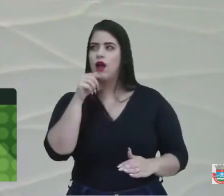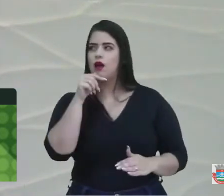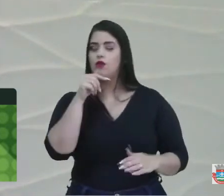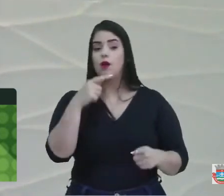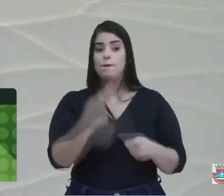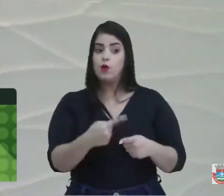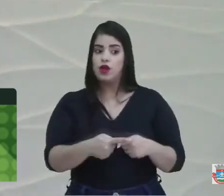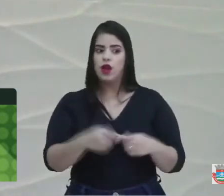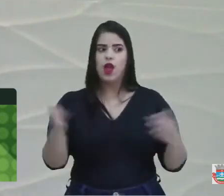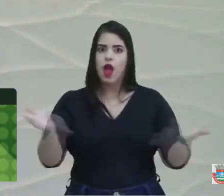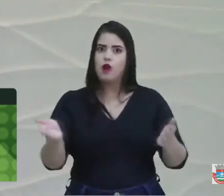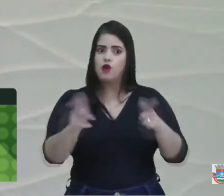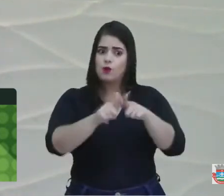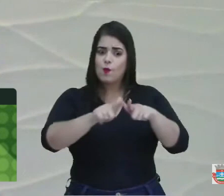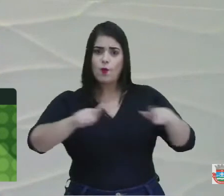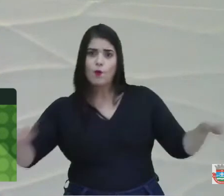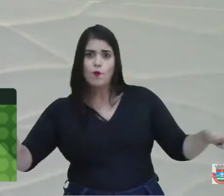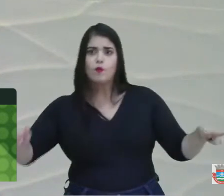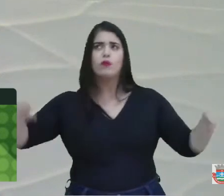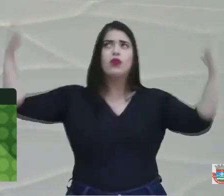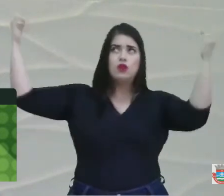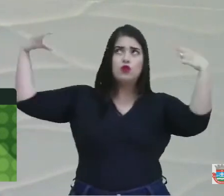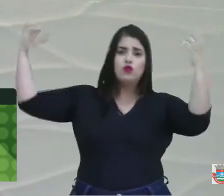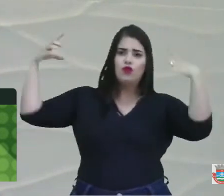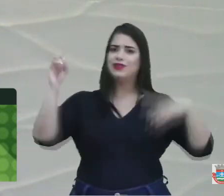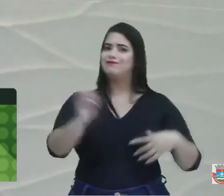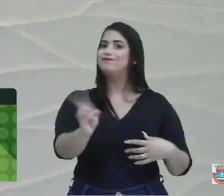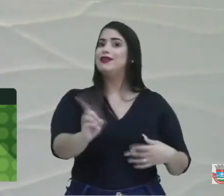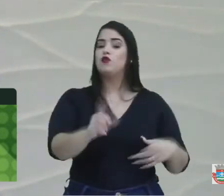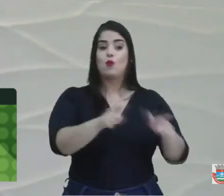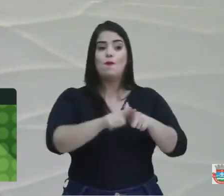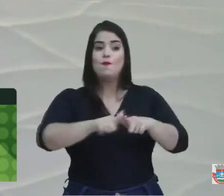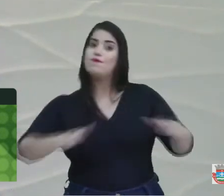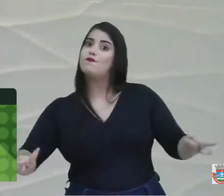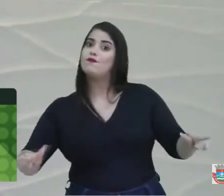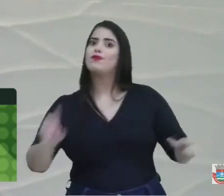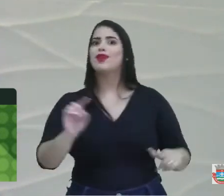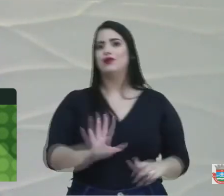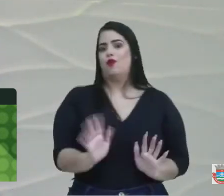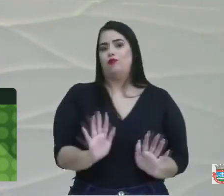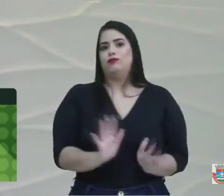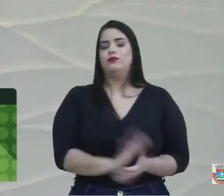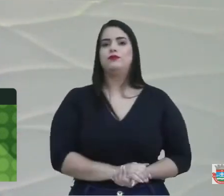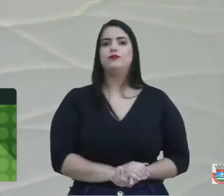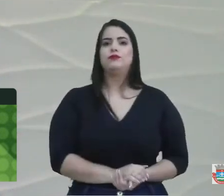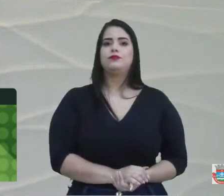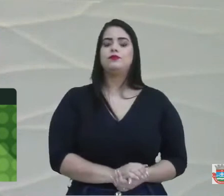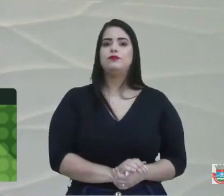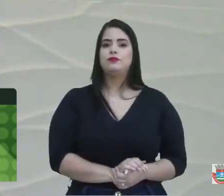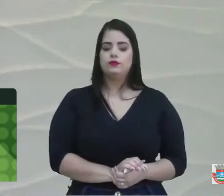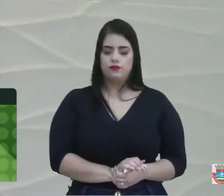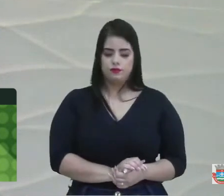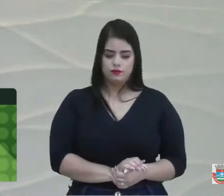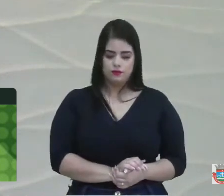sabe, que seca não se combate, a gente tem que aprender a conviver com ela, e esse conviver é criar alternativas que de fato